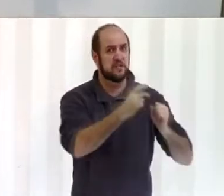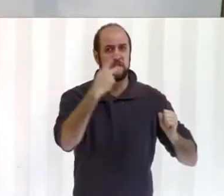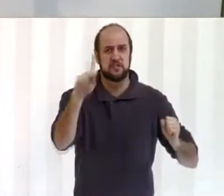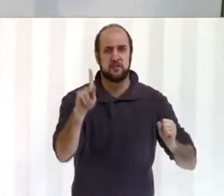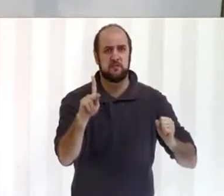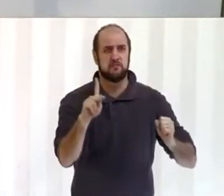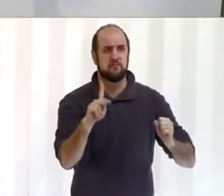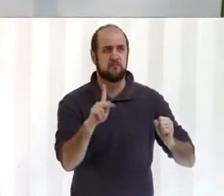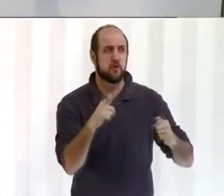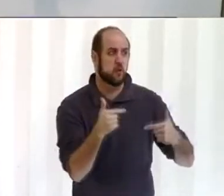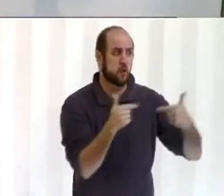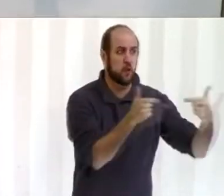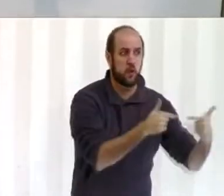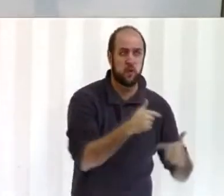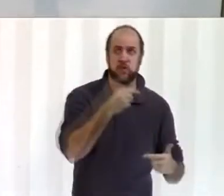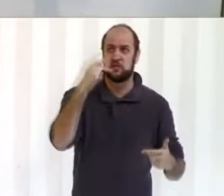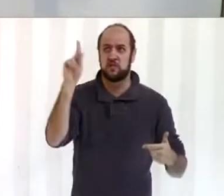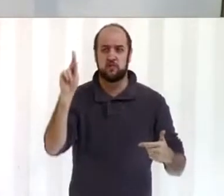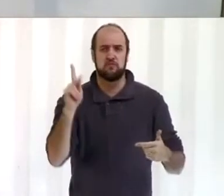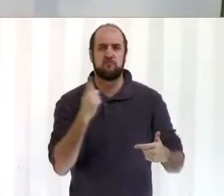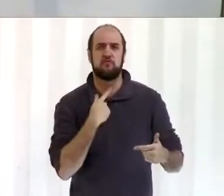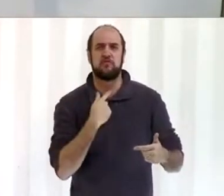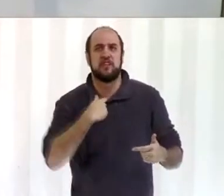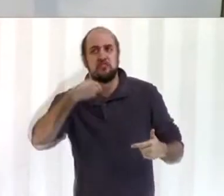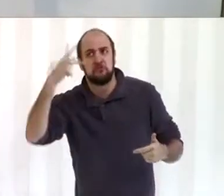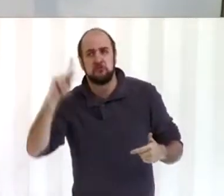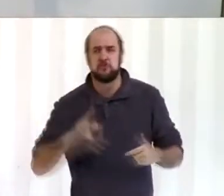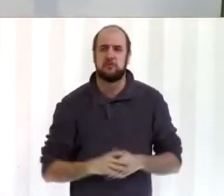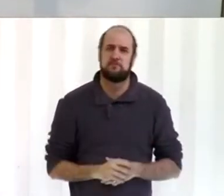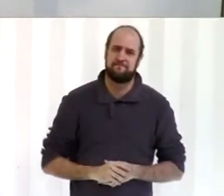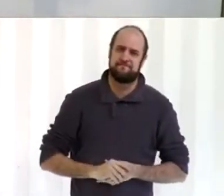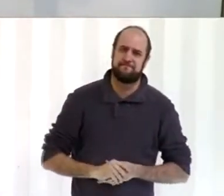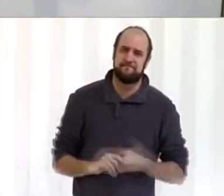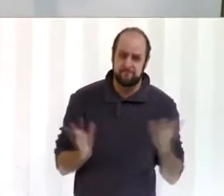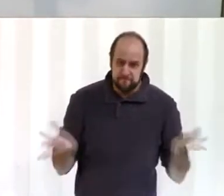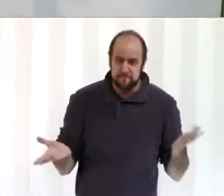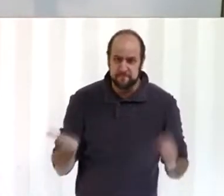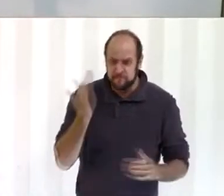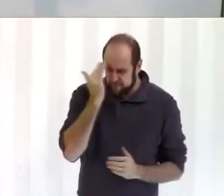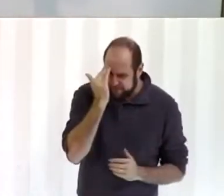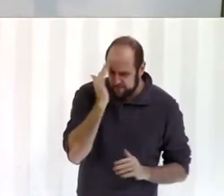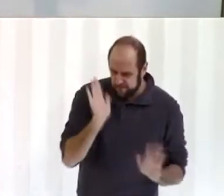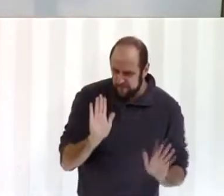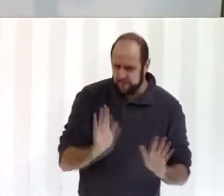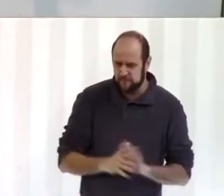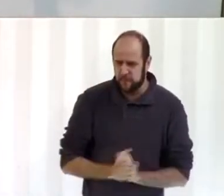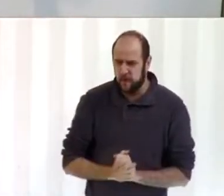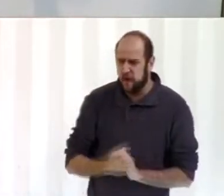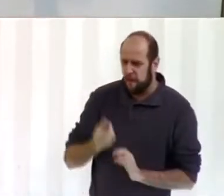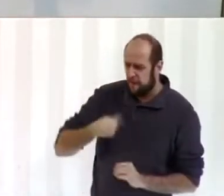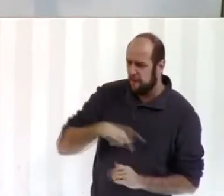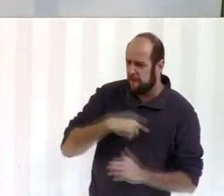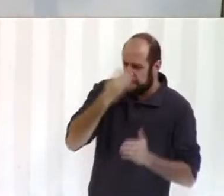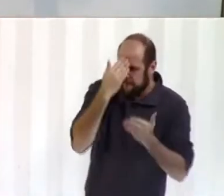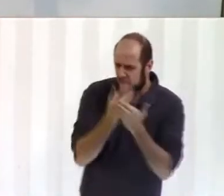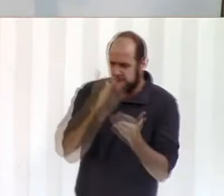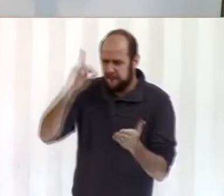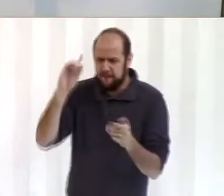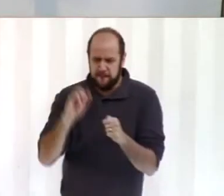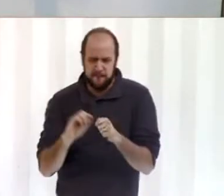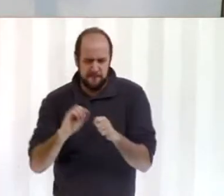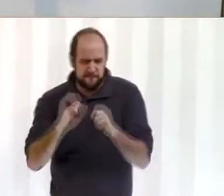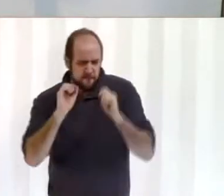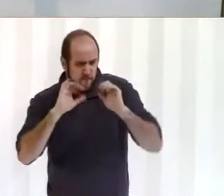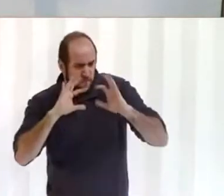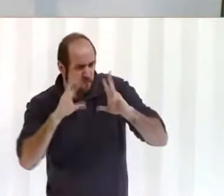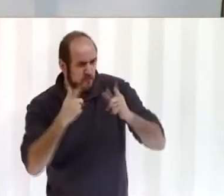eles, segundo o seu arbítrio. Irmãos, nós cremos num Deus que Ele pode fazer tudo o que